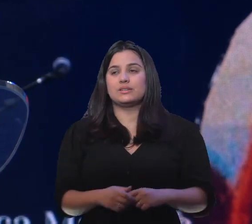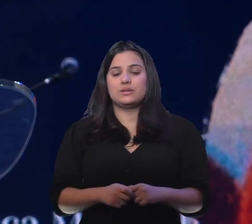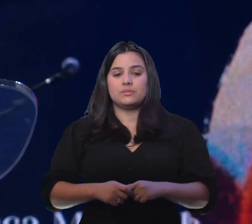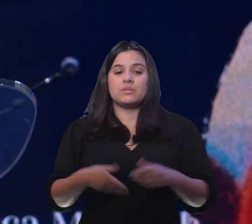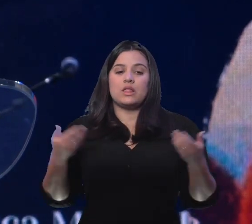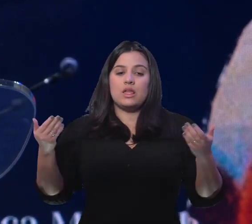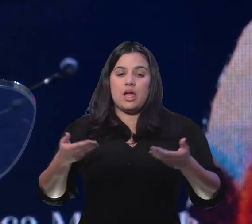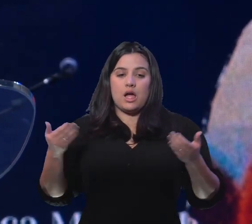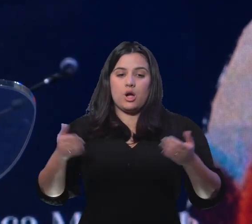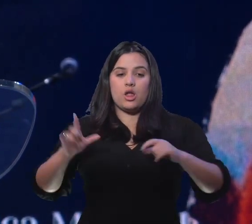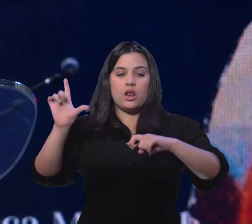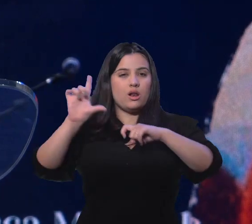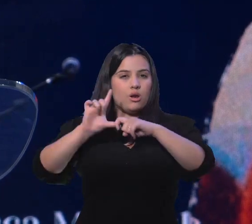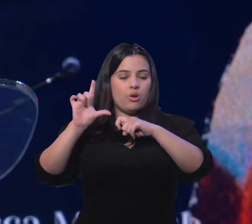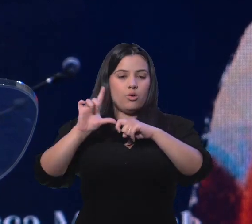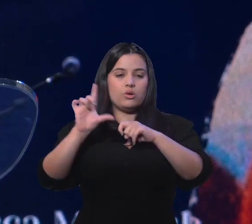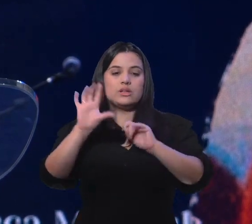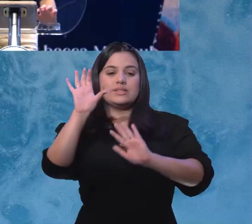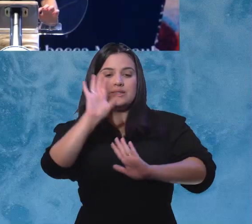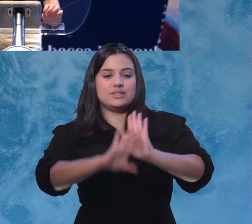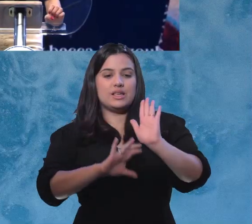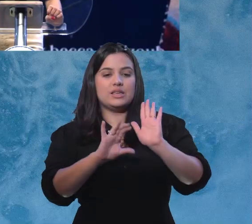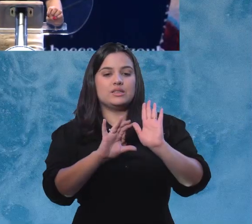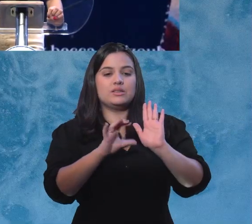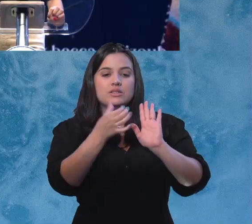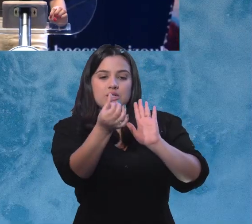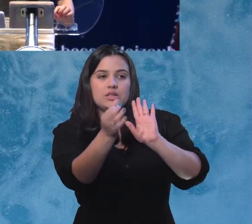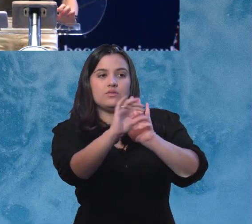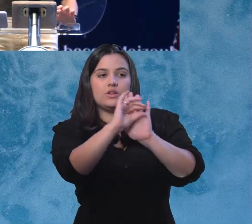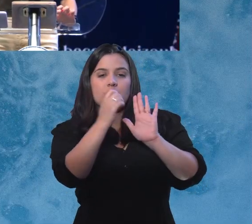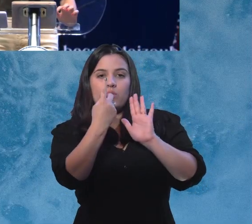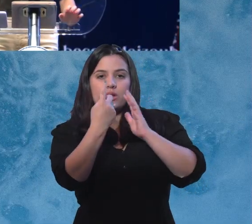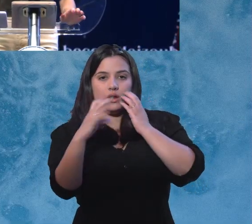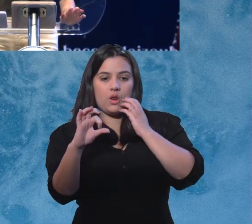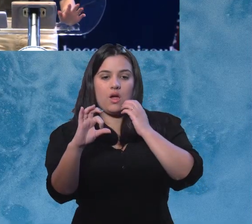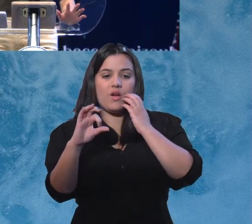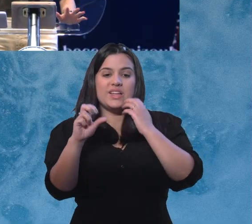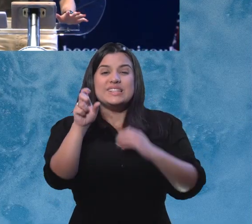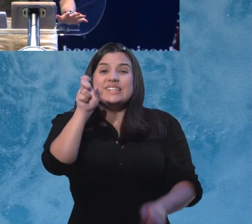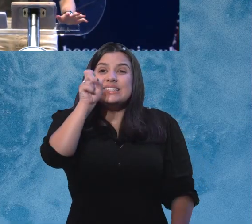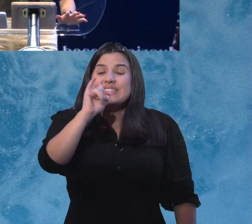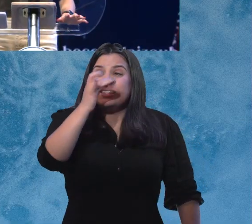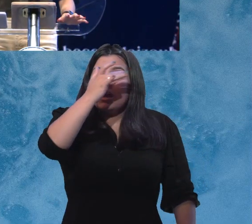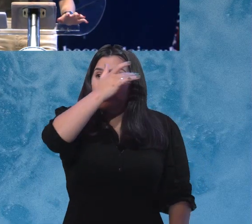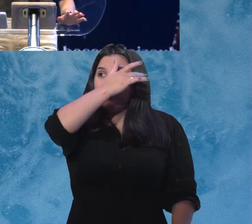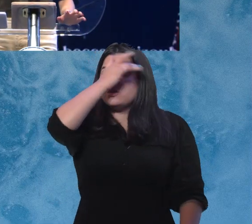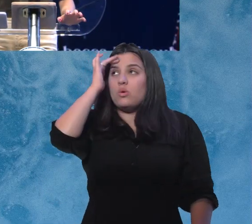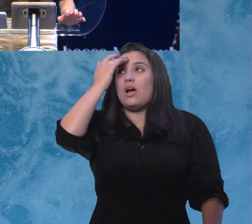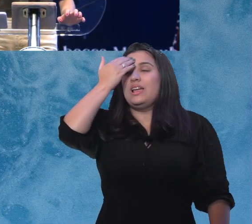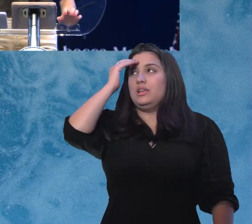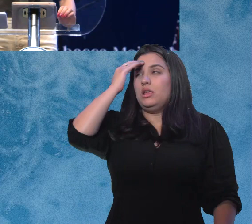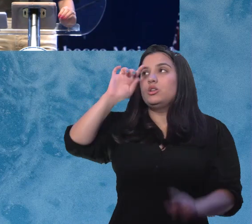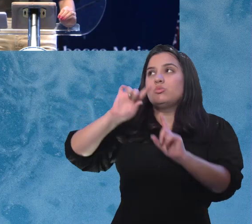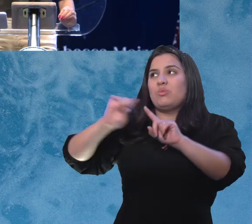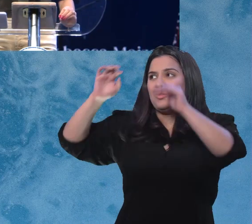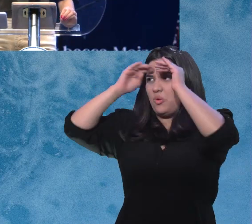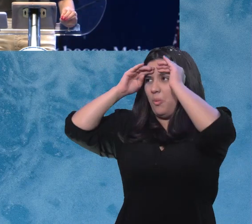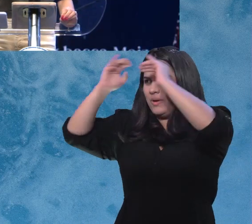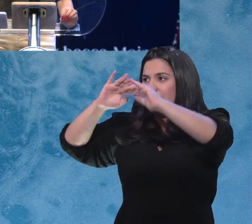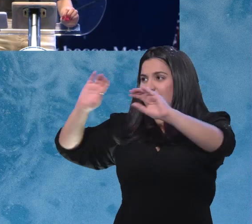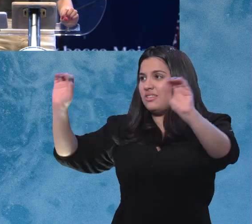Lucas 6,49 diz, mas quem ouve e não obedece é como a pessoa que constrói uma casa sobre o chão,